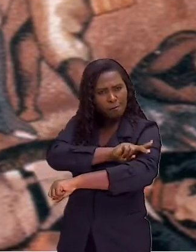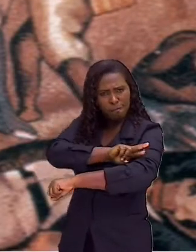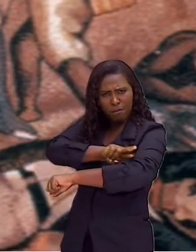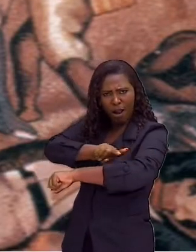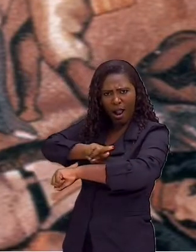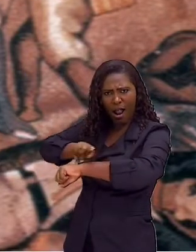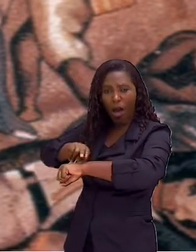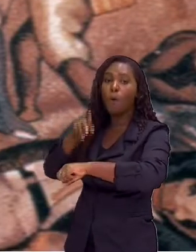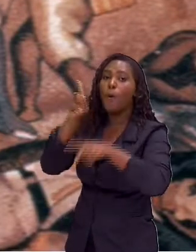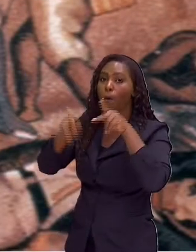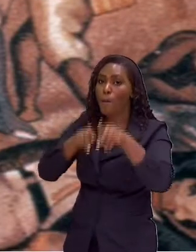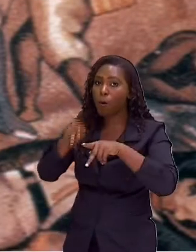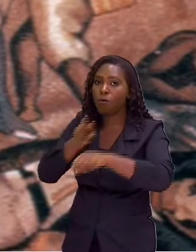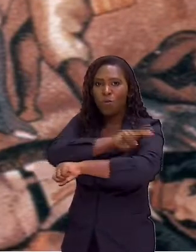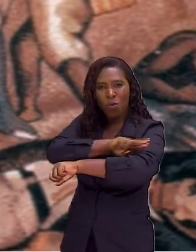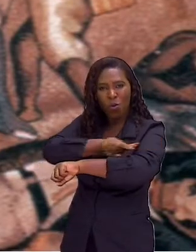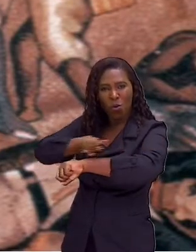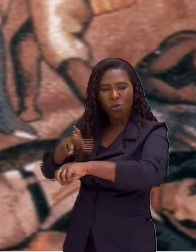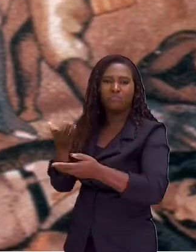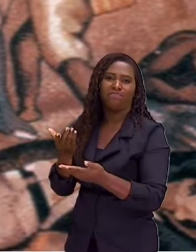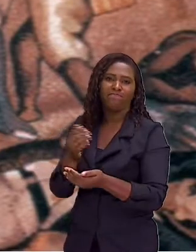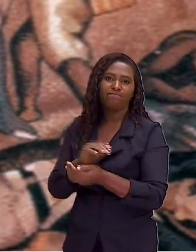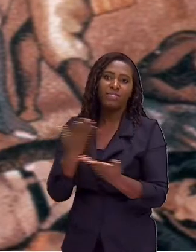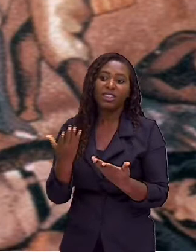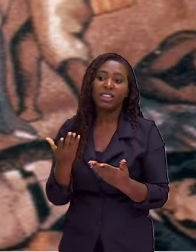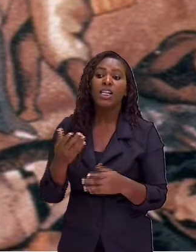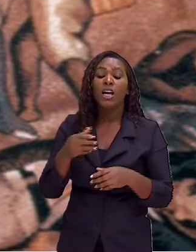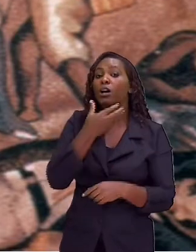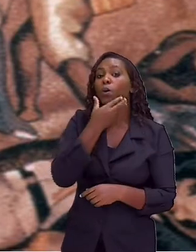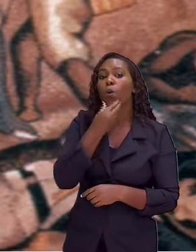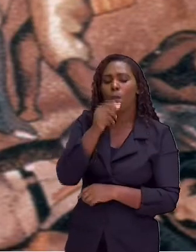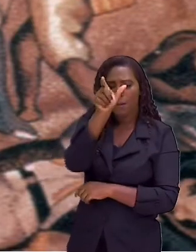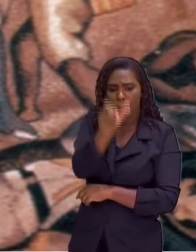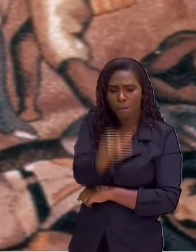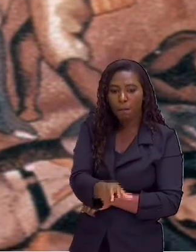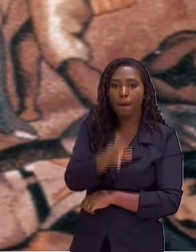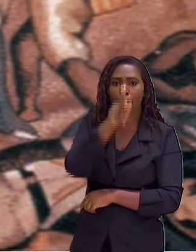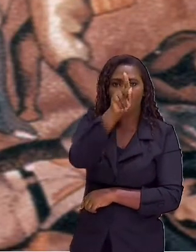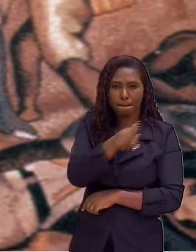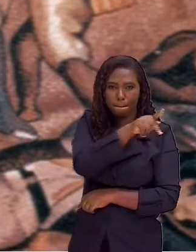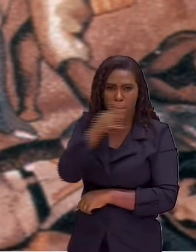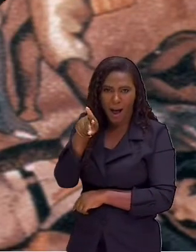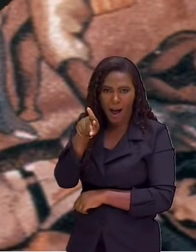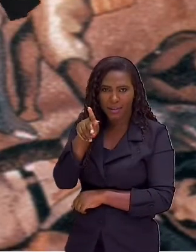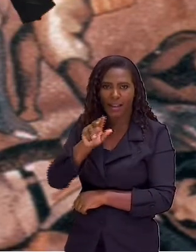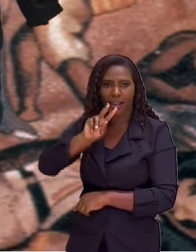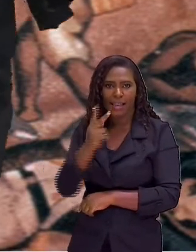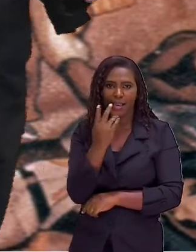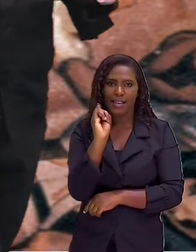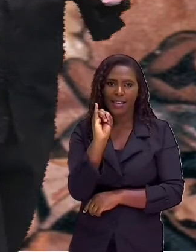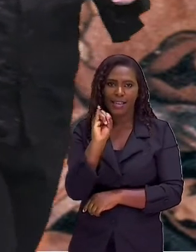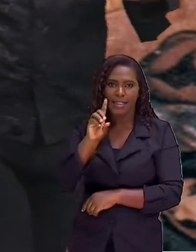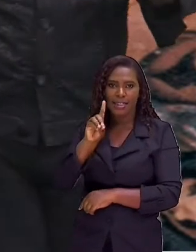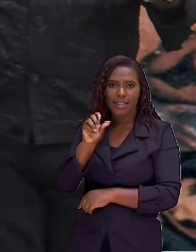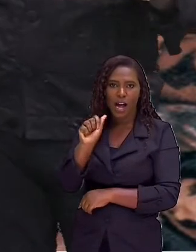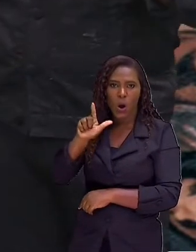anticoloniais, um trava-língua, e propostas reformistas dentro do movimento por ele